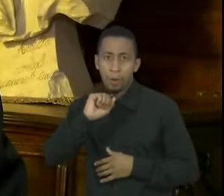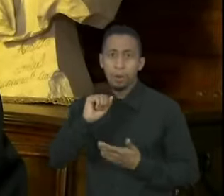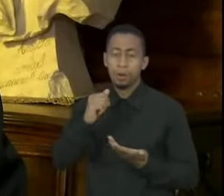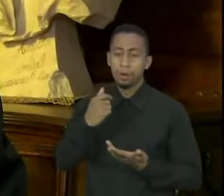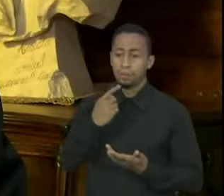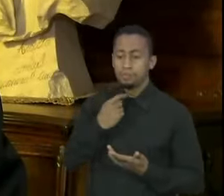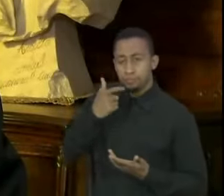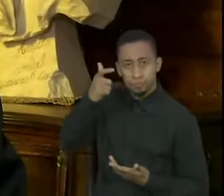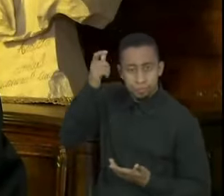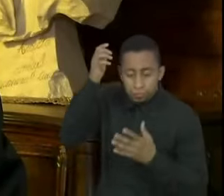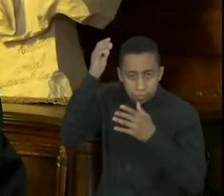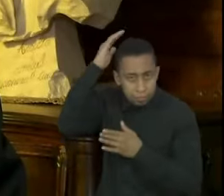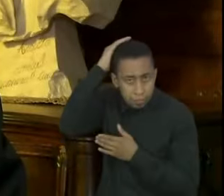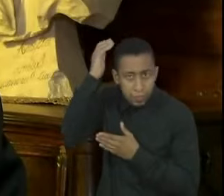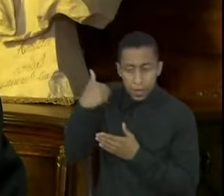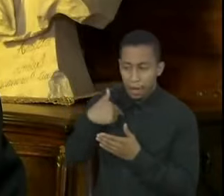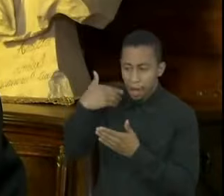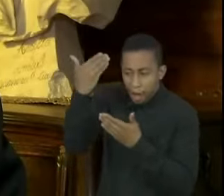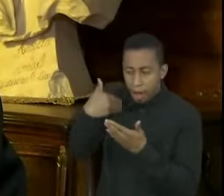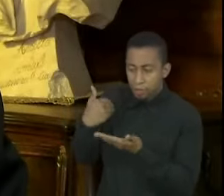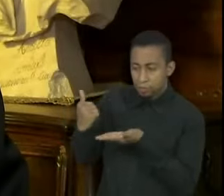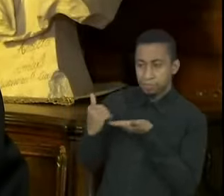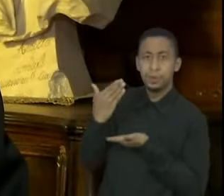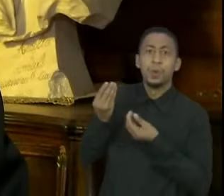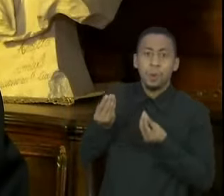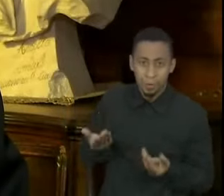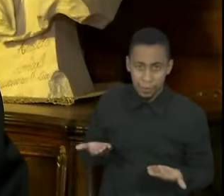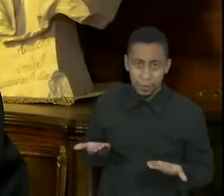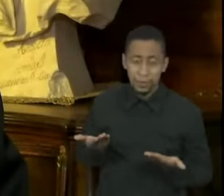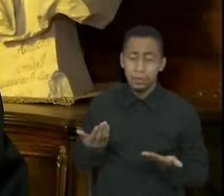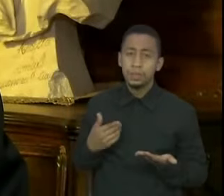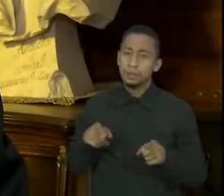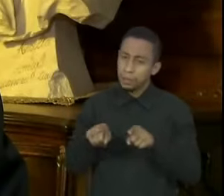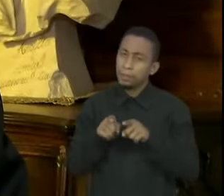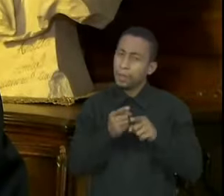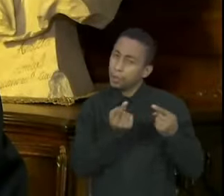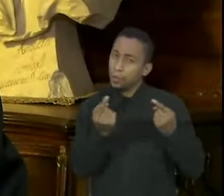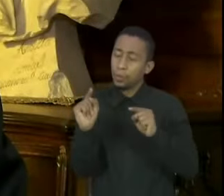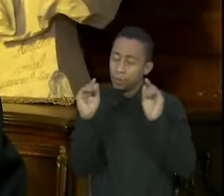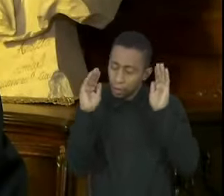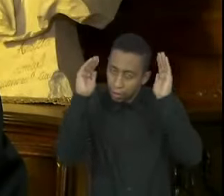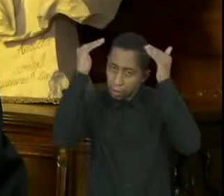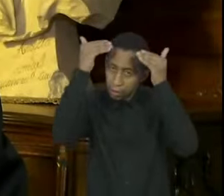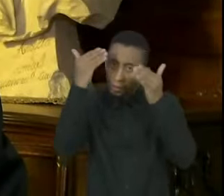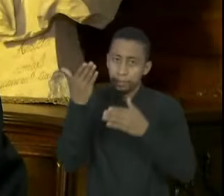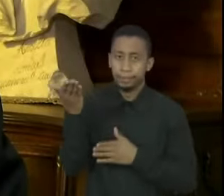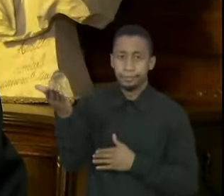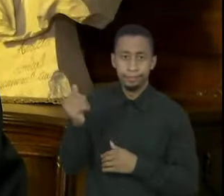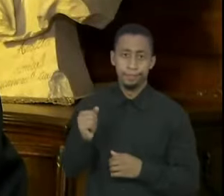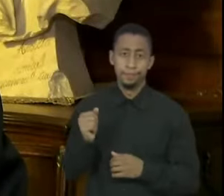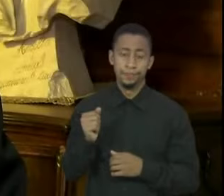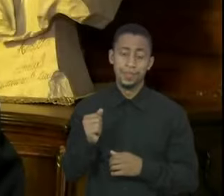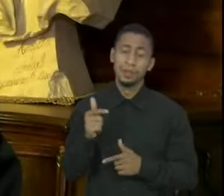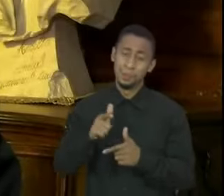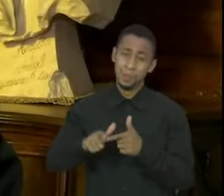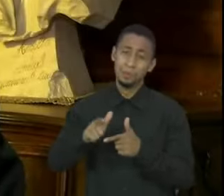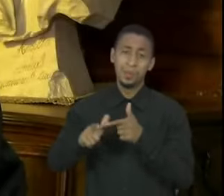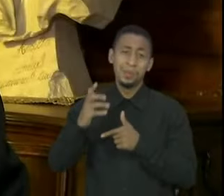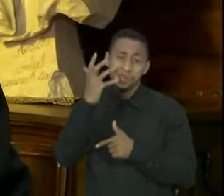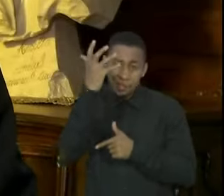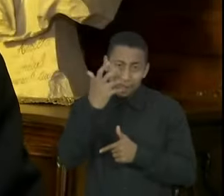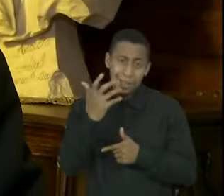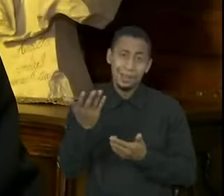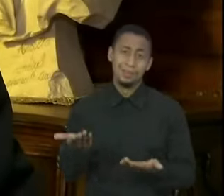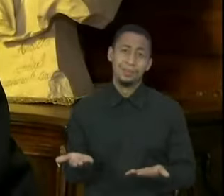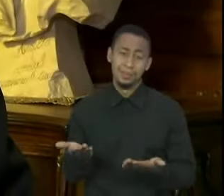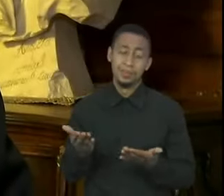aliás nós como bons homens como vou também o Papa bom então isso é um é o problema muito sério que não se devia simplesmente